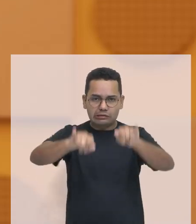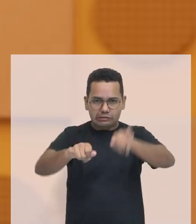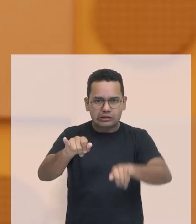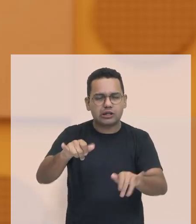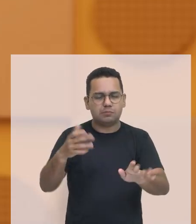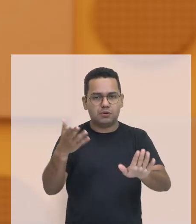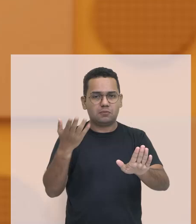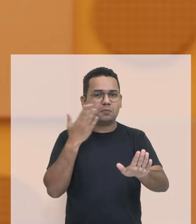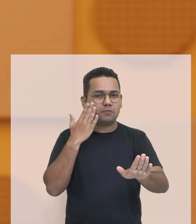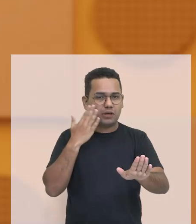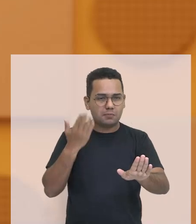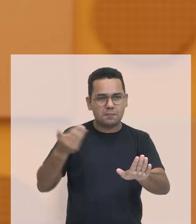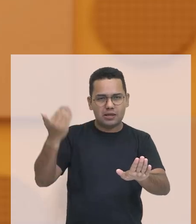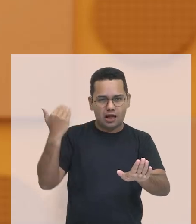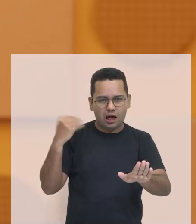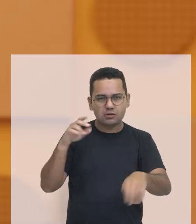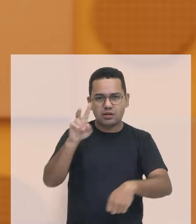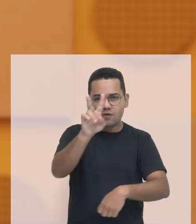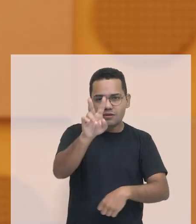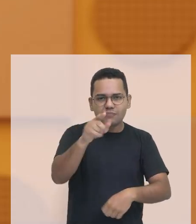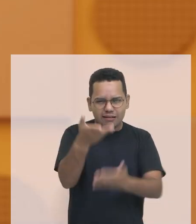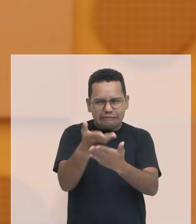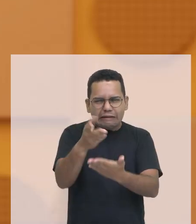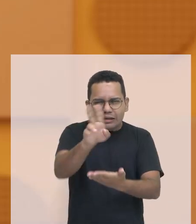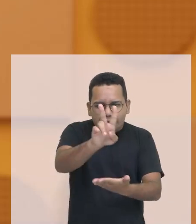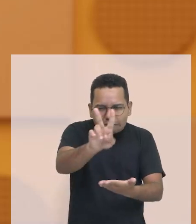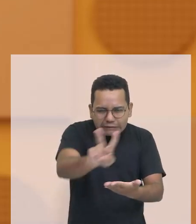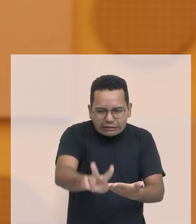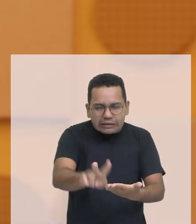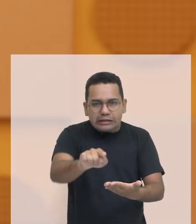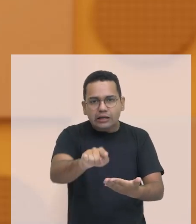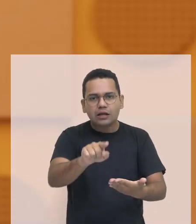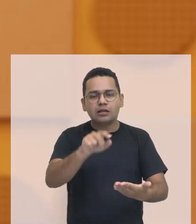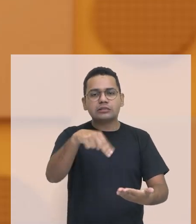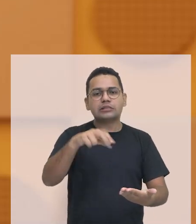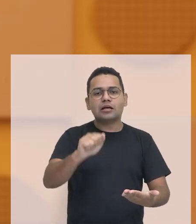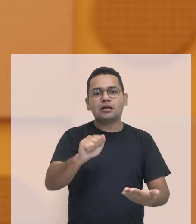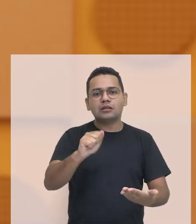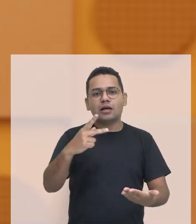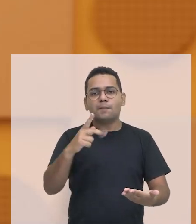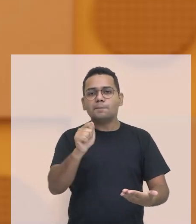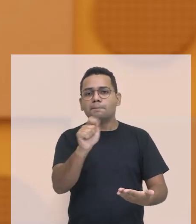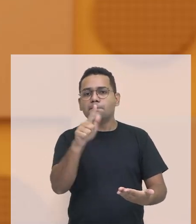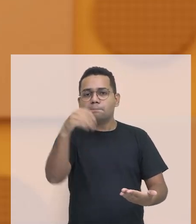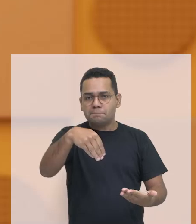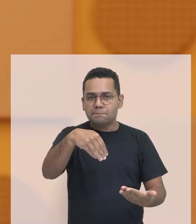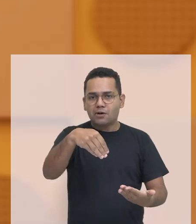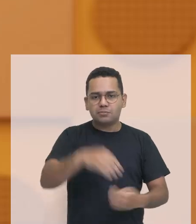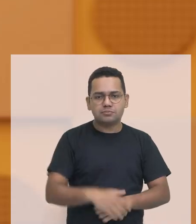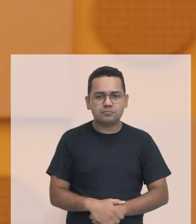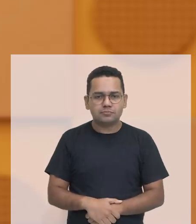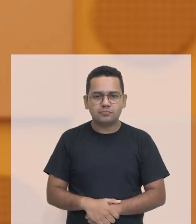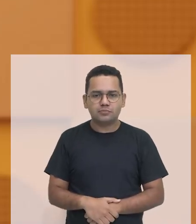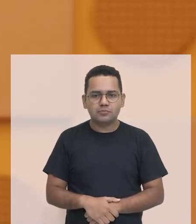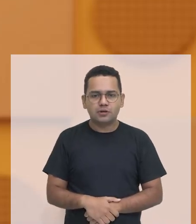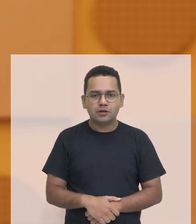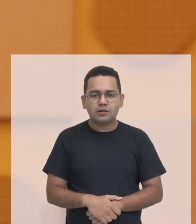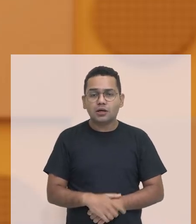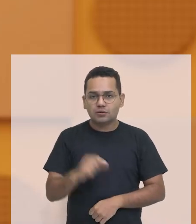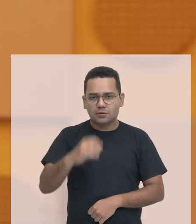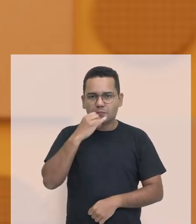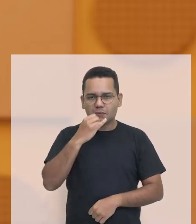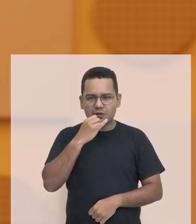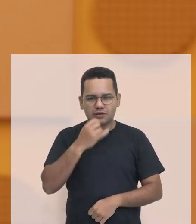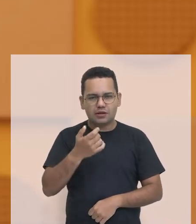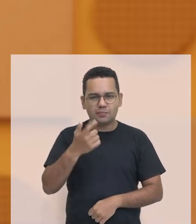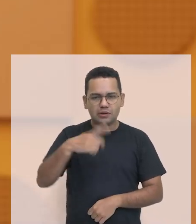observamos há pouco na Guerra do Vietnã, como a bomba de napalm. Ele recebeu o nome de agente laranja porque ele era transportado em túneis na